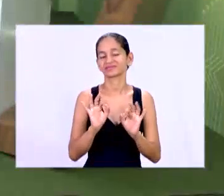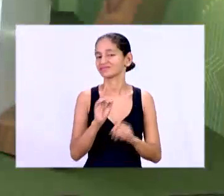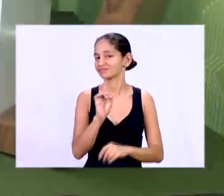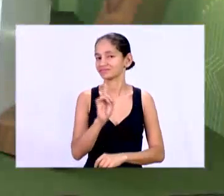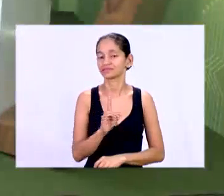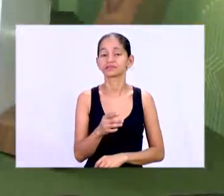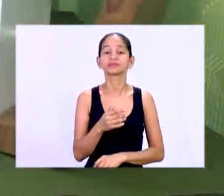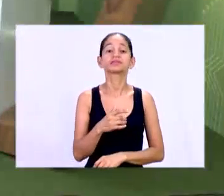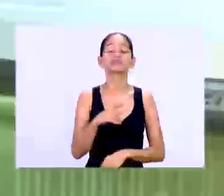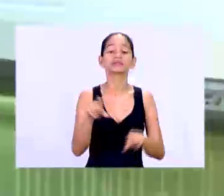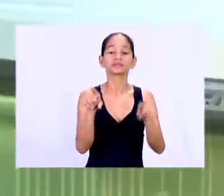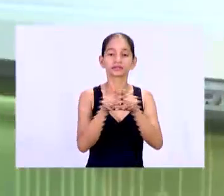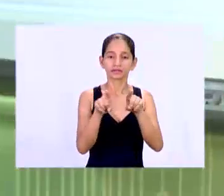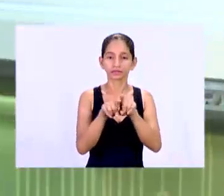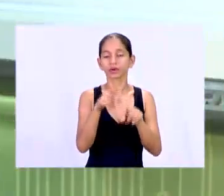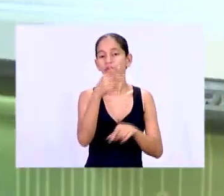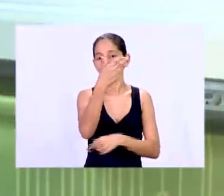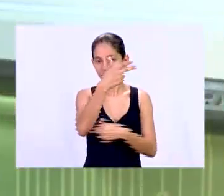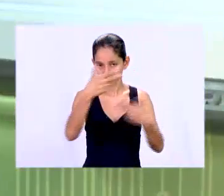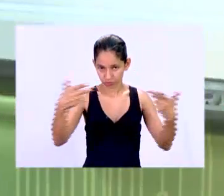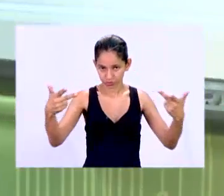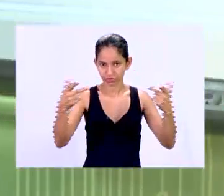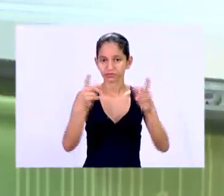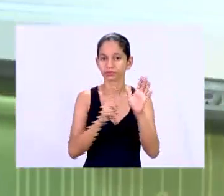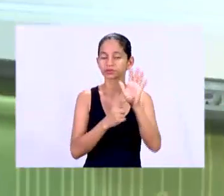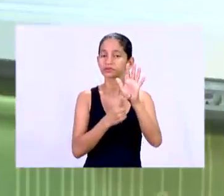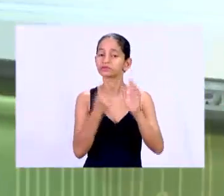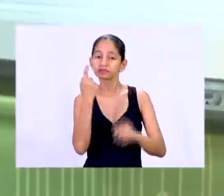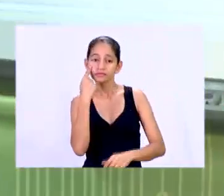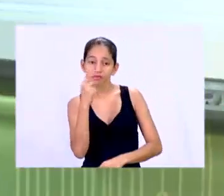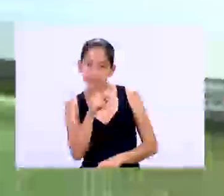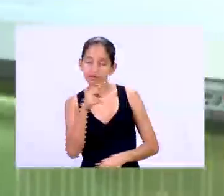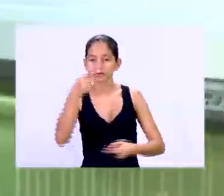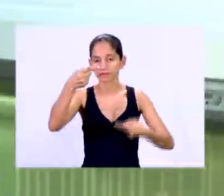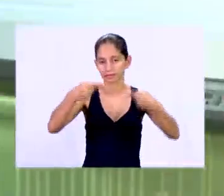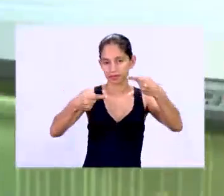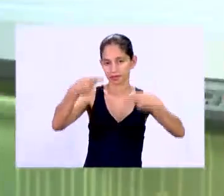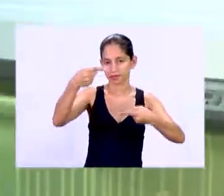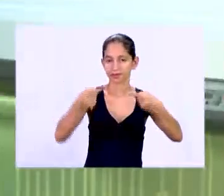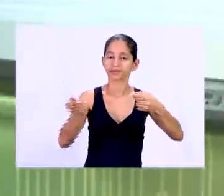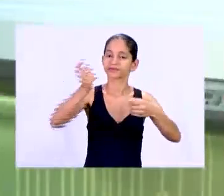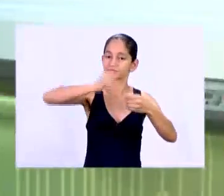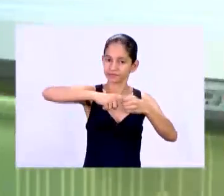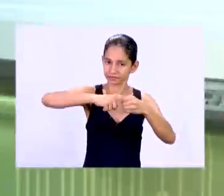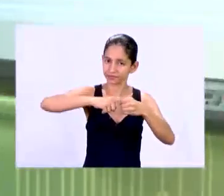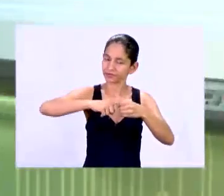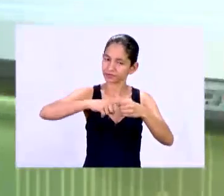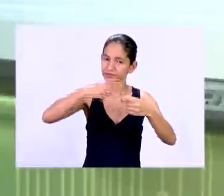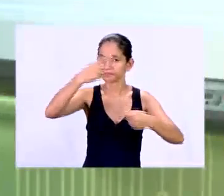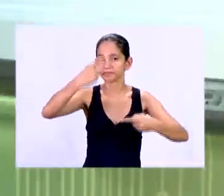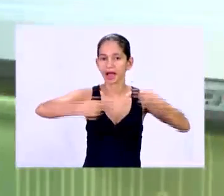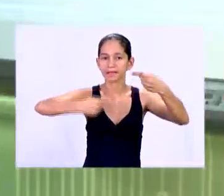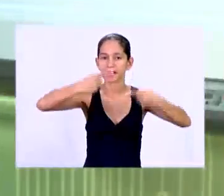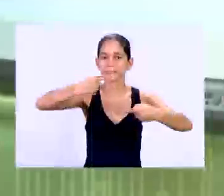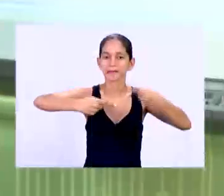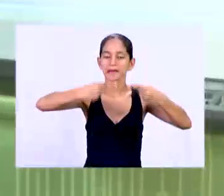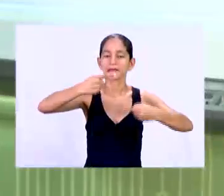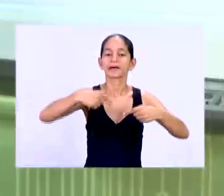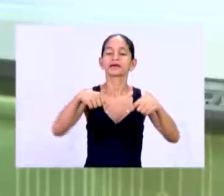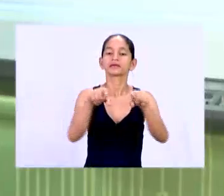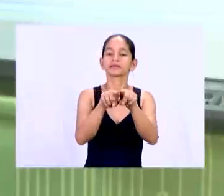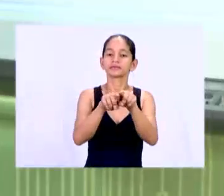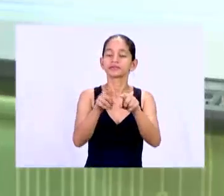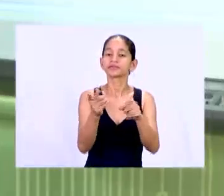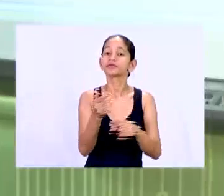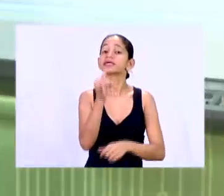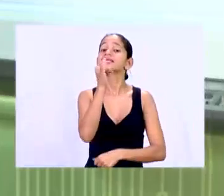Uma outra visão que a gente pode trazer aí também é a visão política novamente, né? Eu vou retomar aqui a questão política.